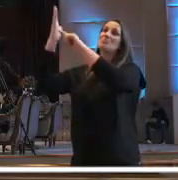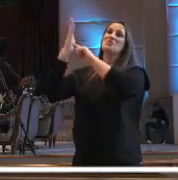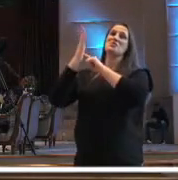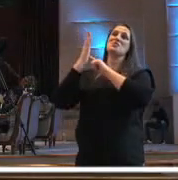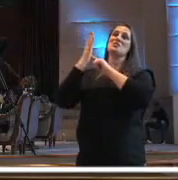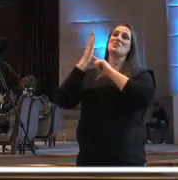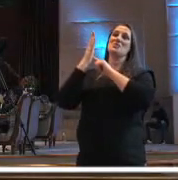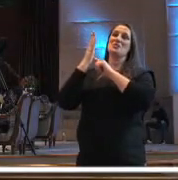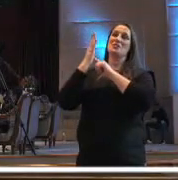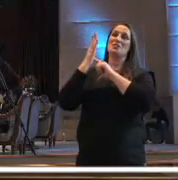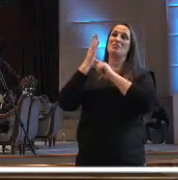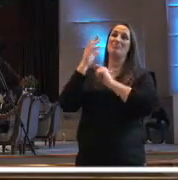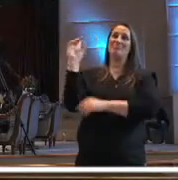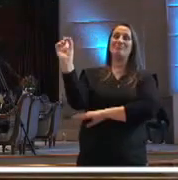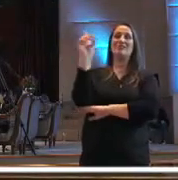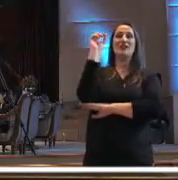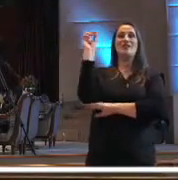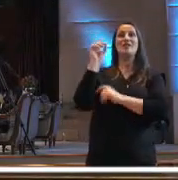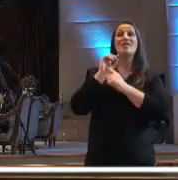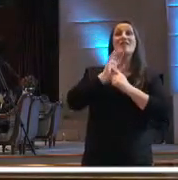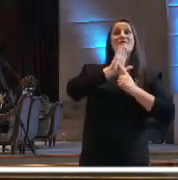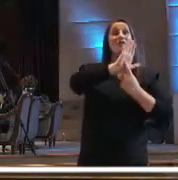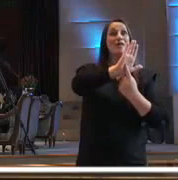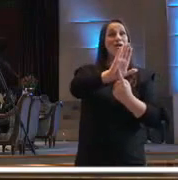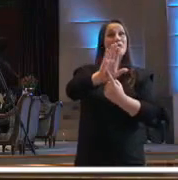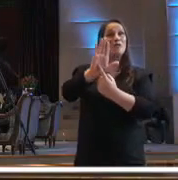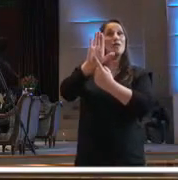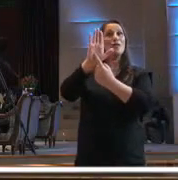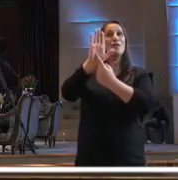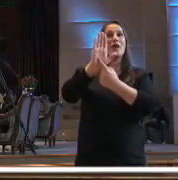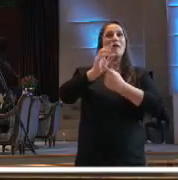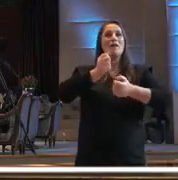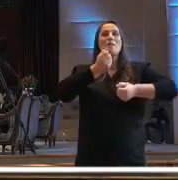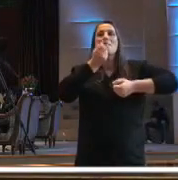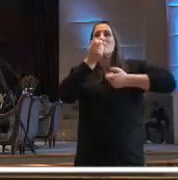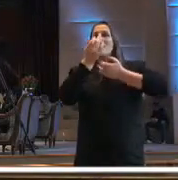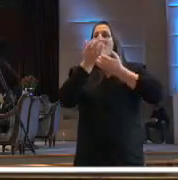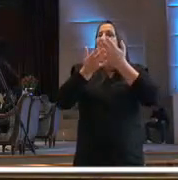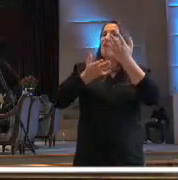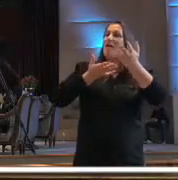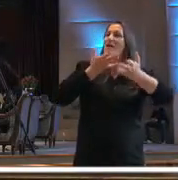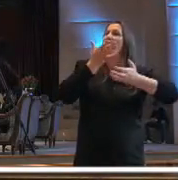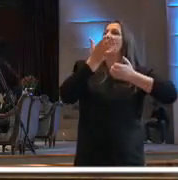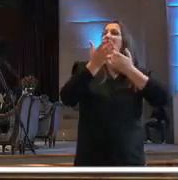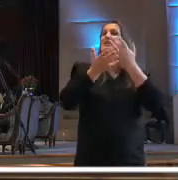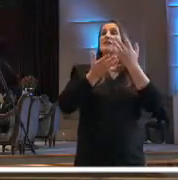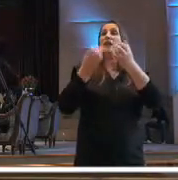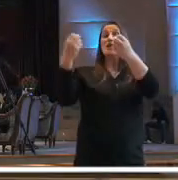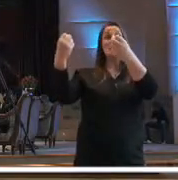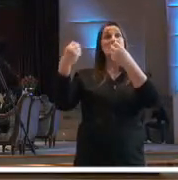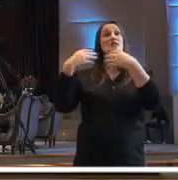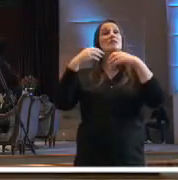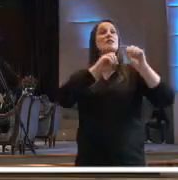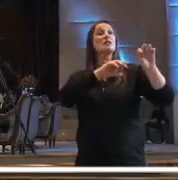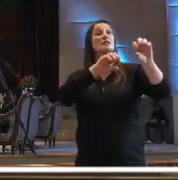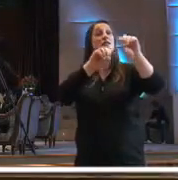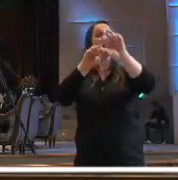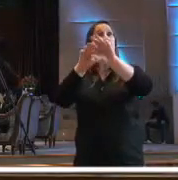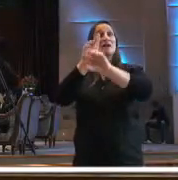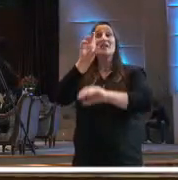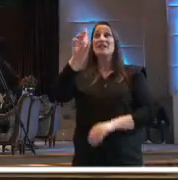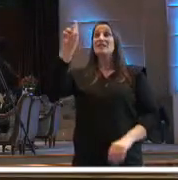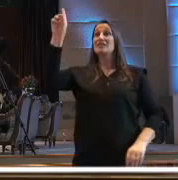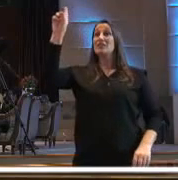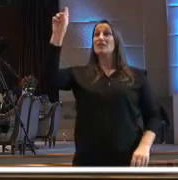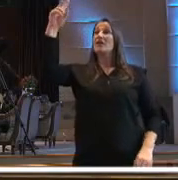uma revelação e em figura poética de linguagem, nos ensinando que Deus não somente